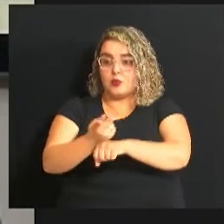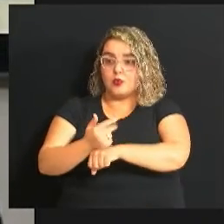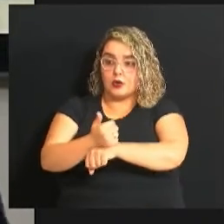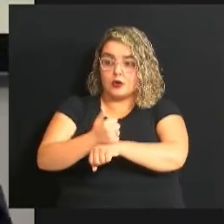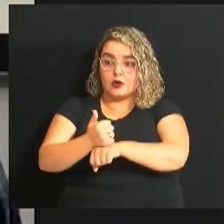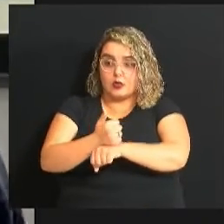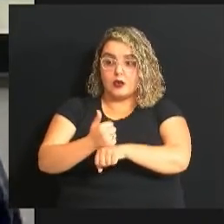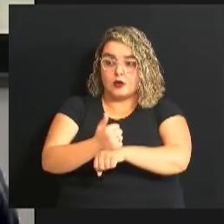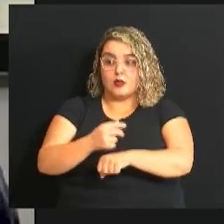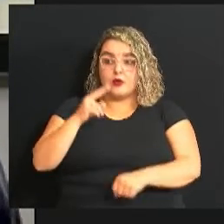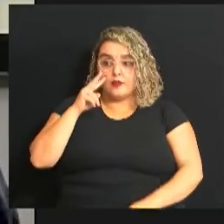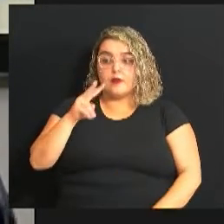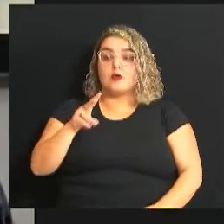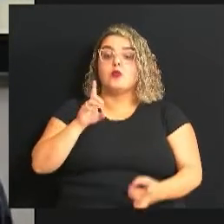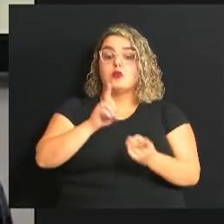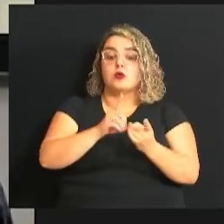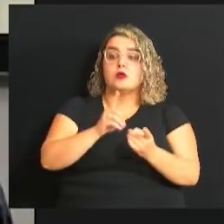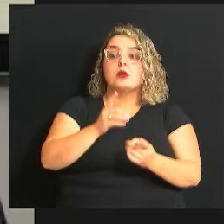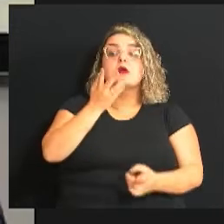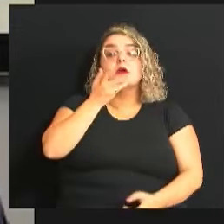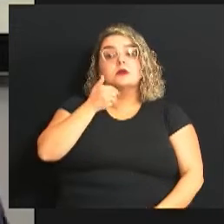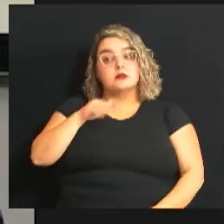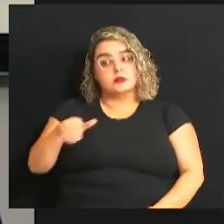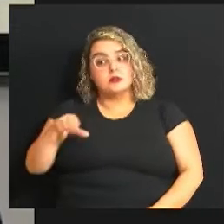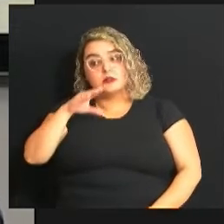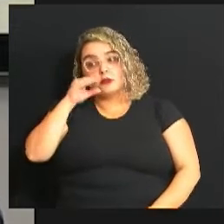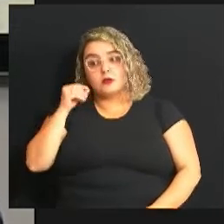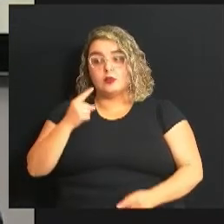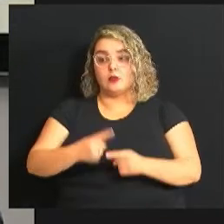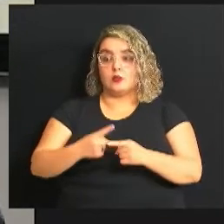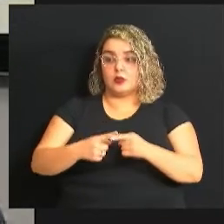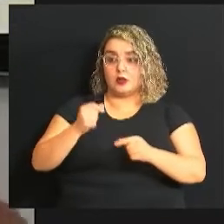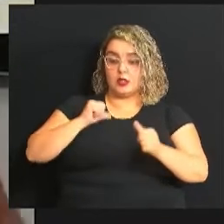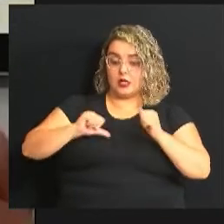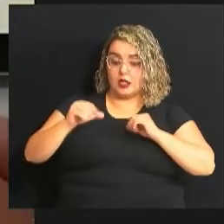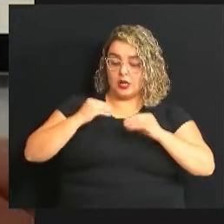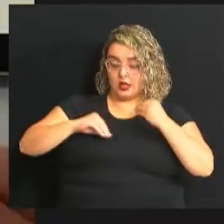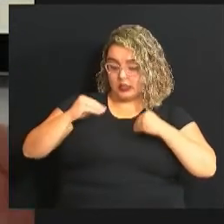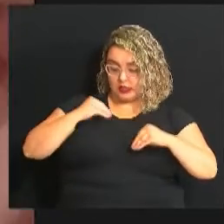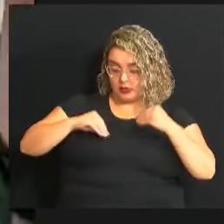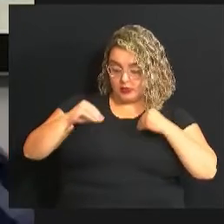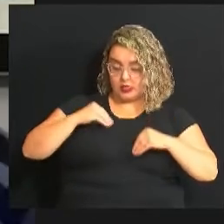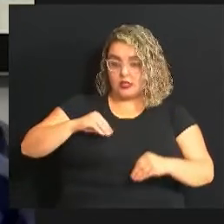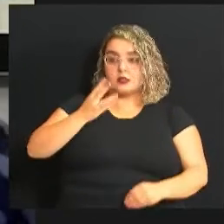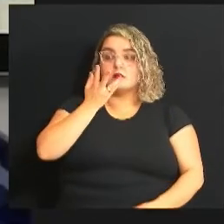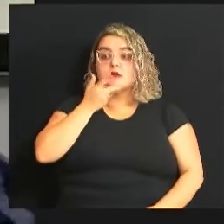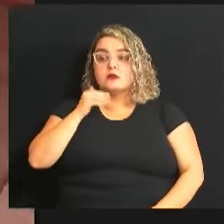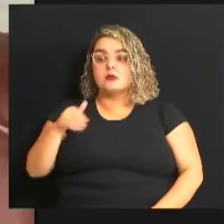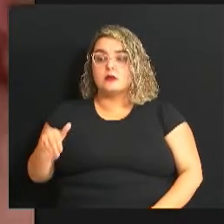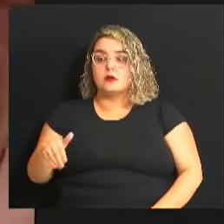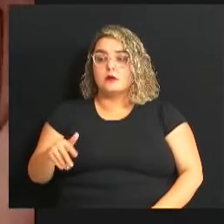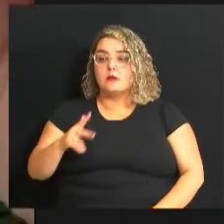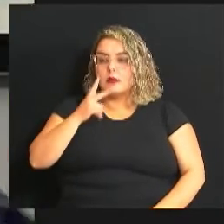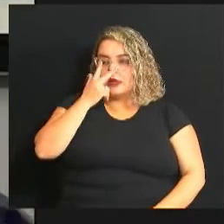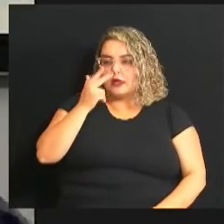filho, olhar aquele que atende a criança e adolescente. Porque a depressão, por exemplo, em crianças, ela pode passar mais por uma irritabilidade. Então, aquilo que a gente pensa, uma